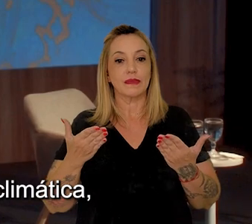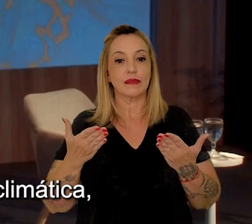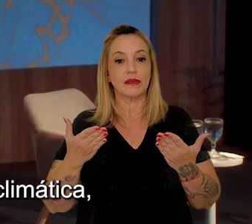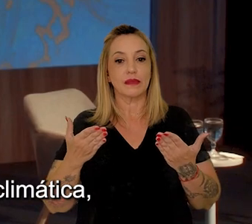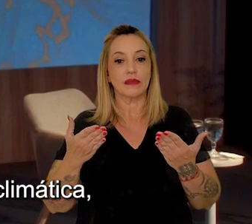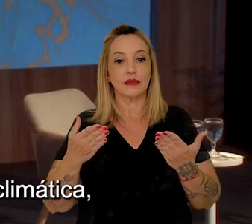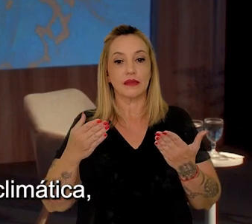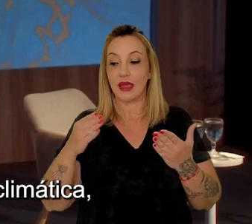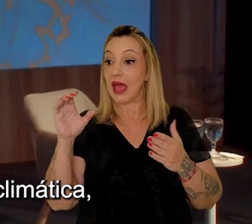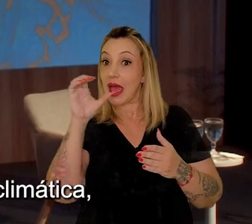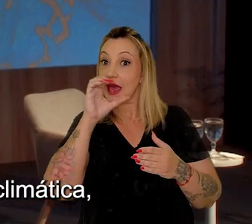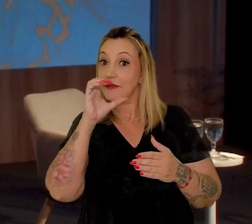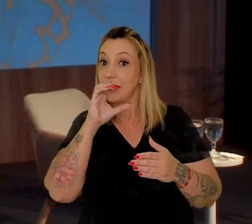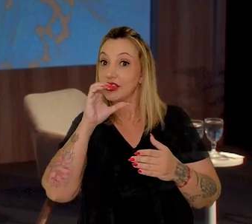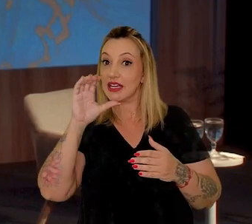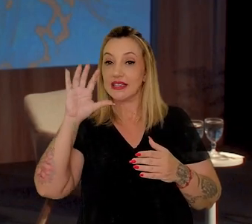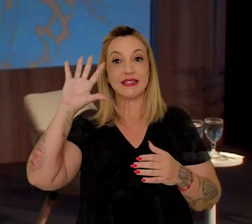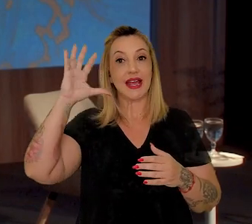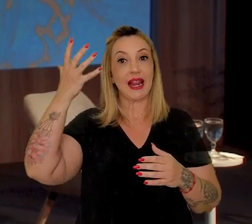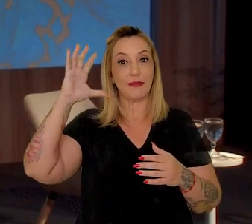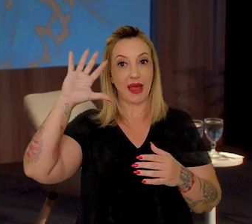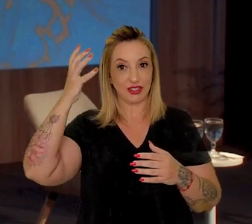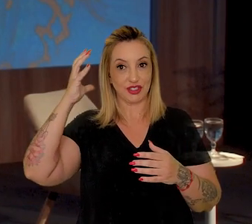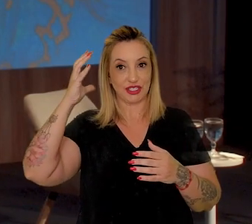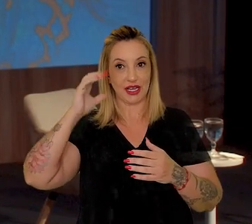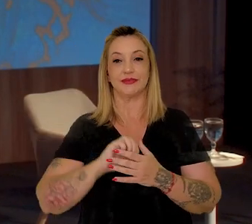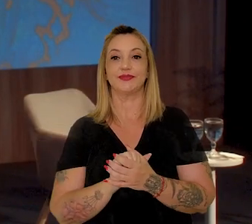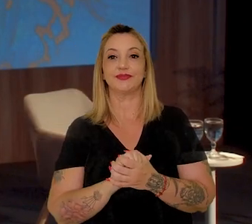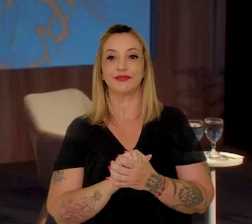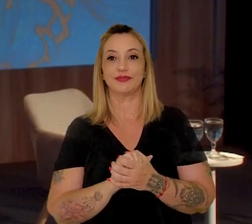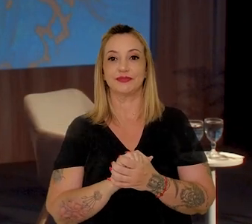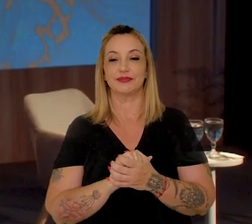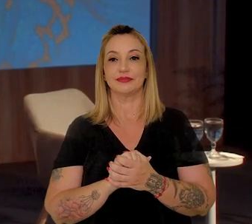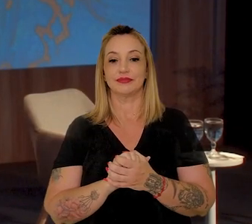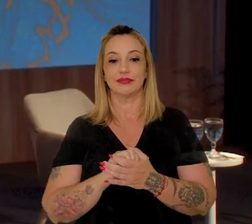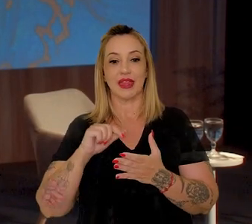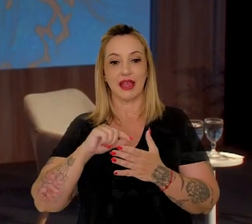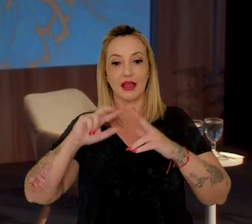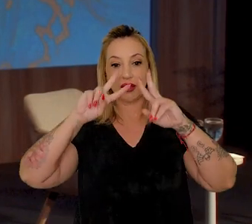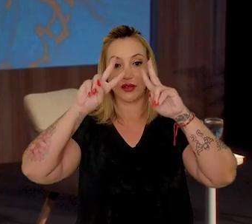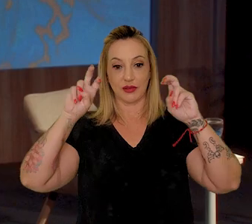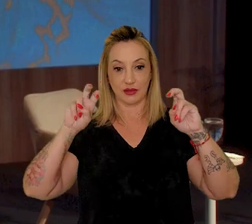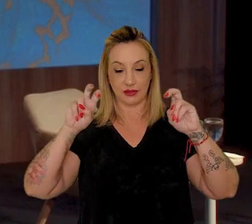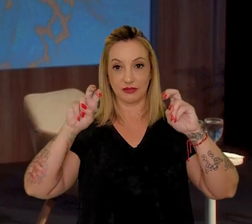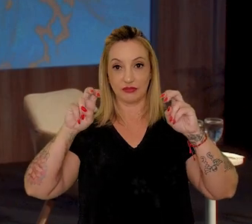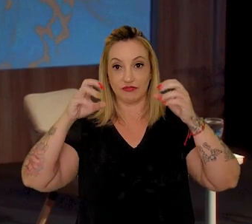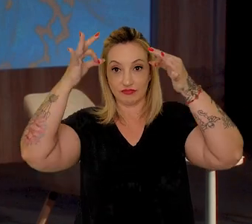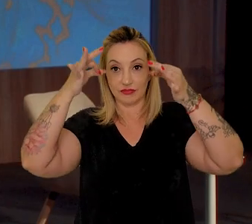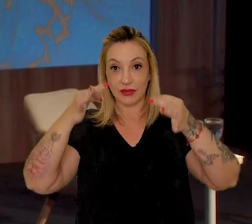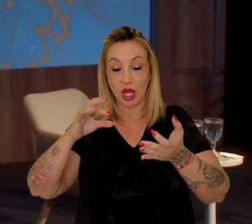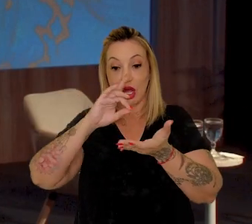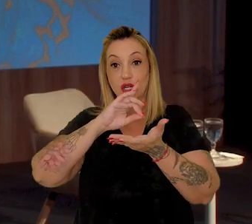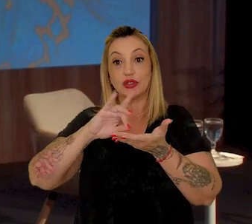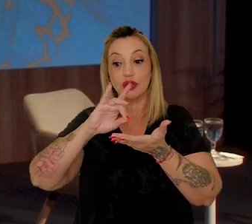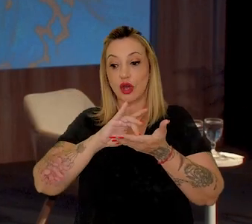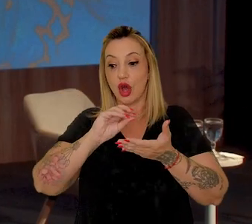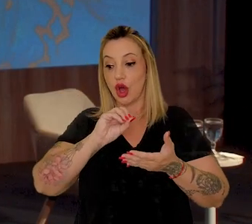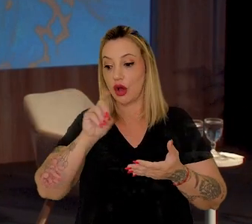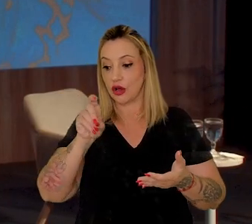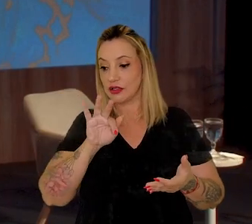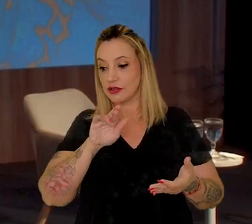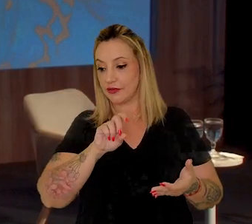de emergência climática esse Ou seja é o termo do ano que foi definido pelo dicionário de